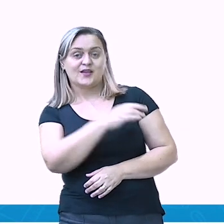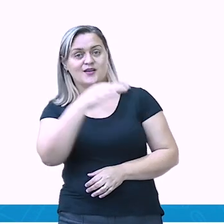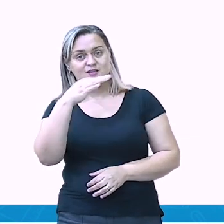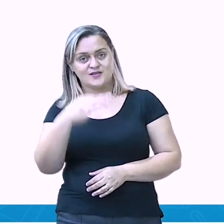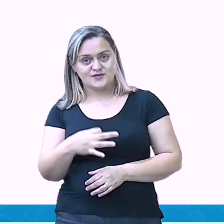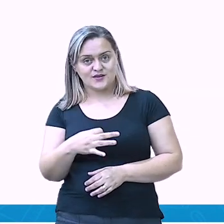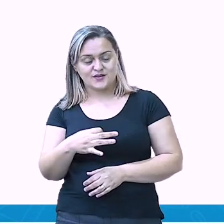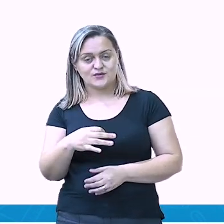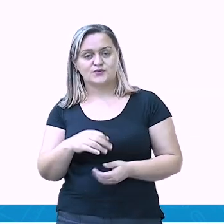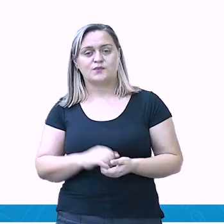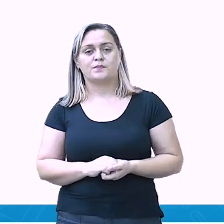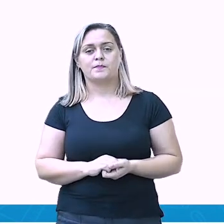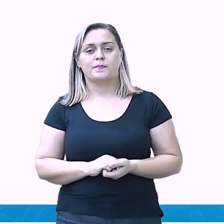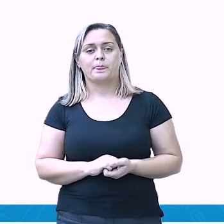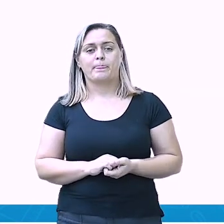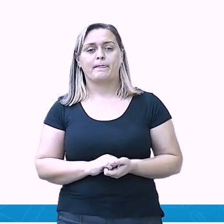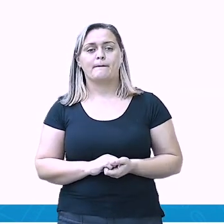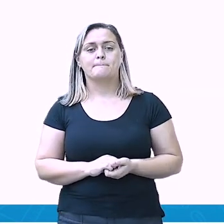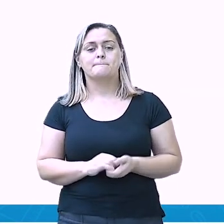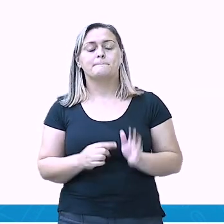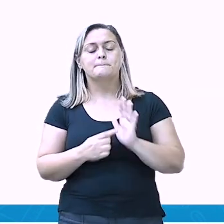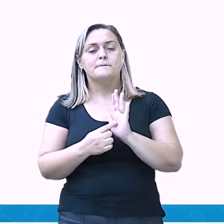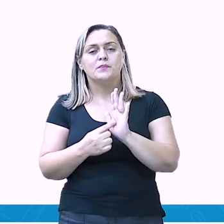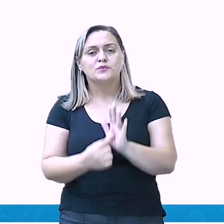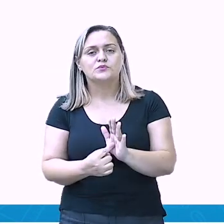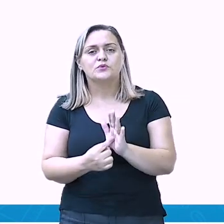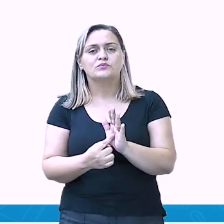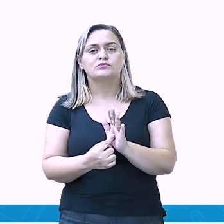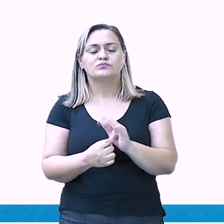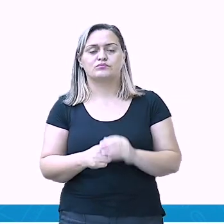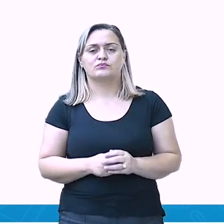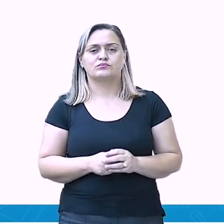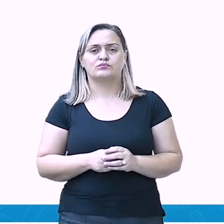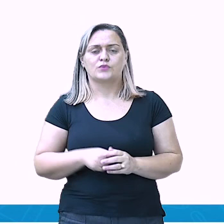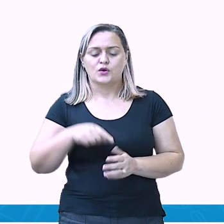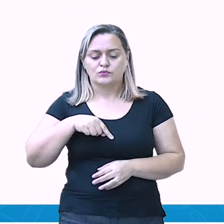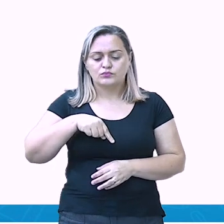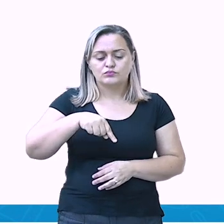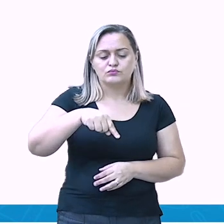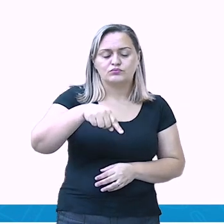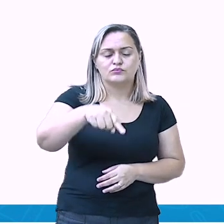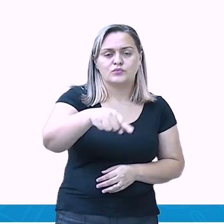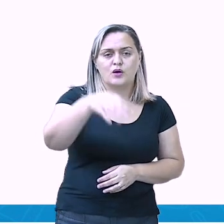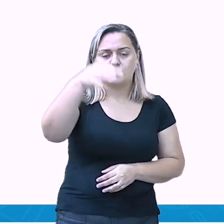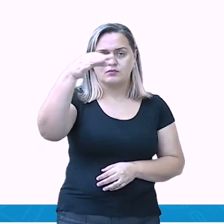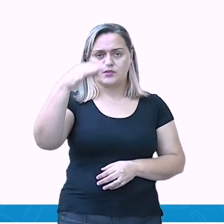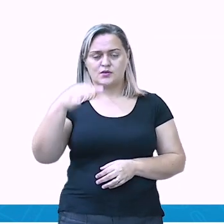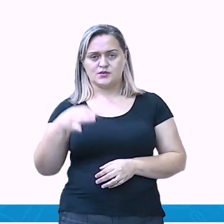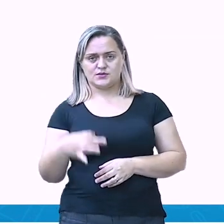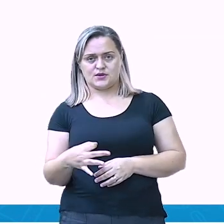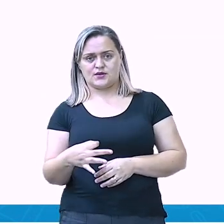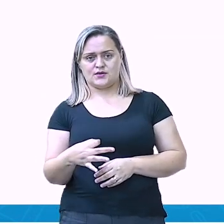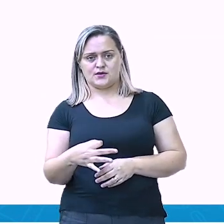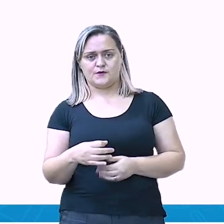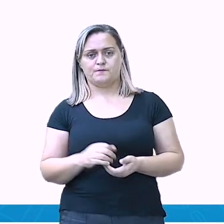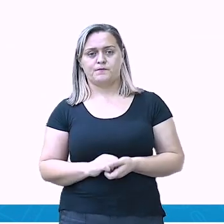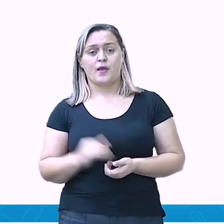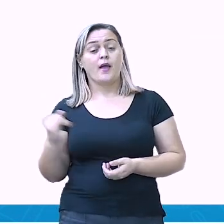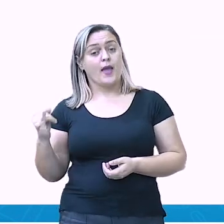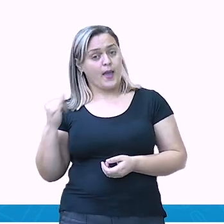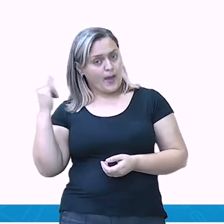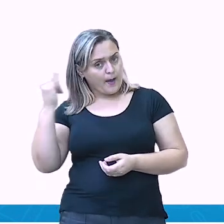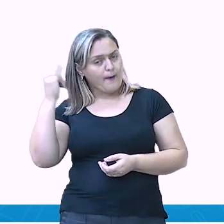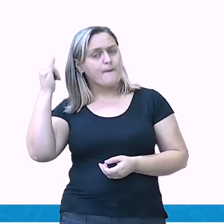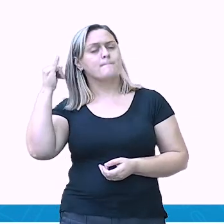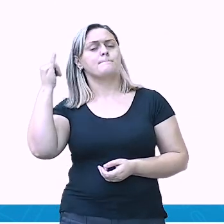ventos, completa ou apenas com uma seta indicando o norte geográfico. A importância da